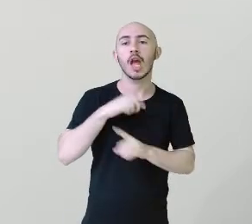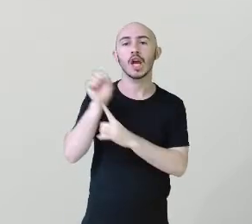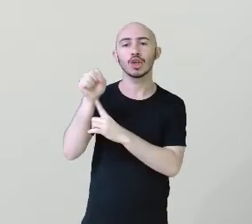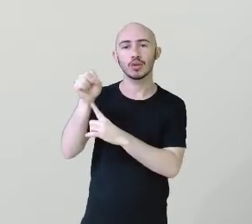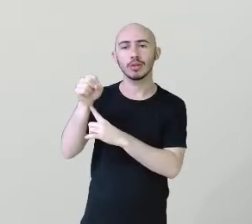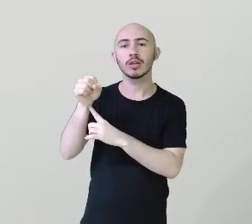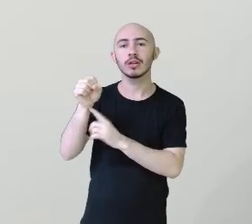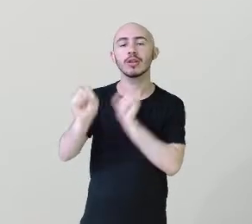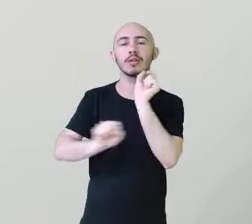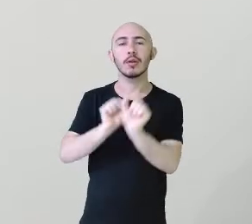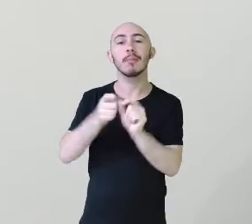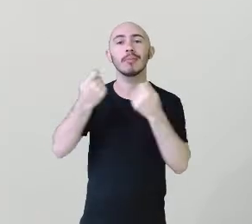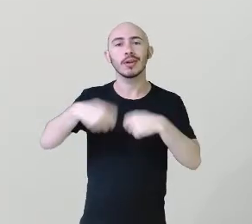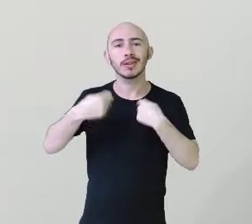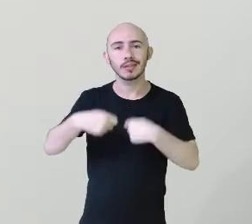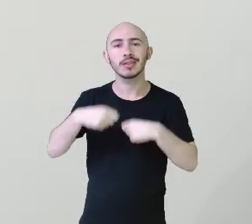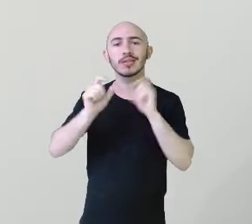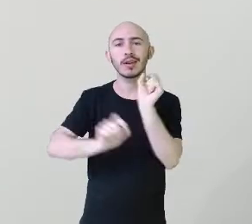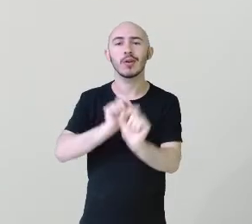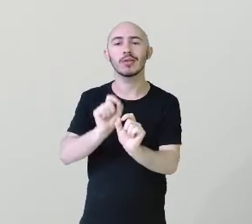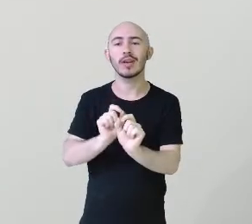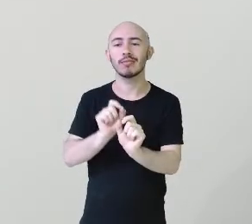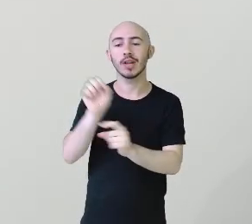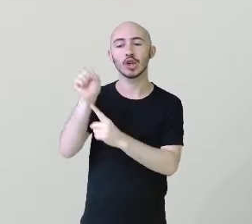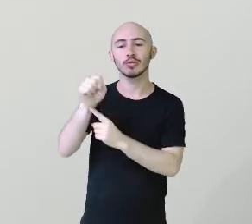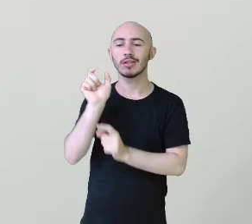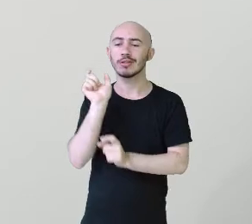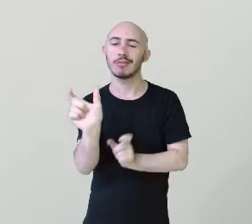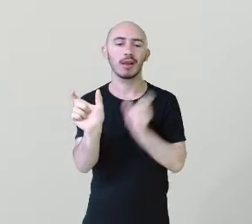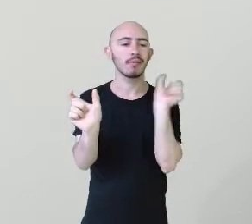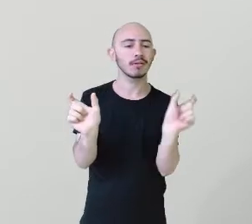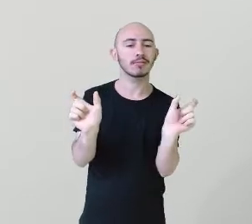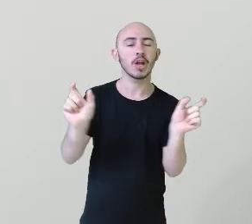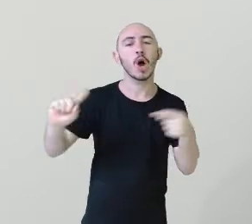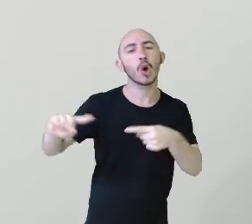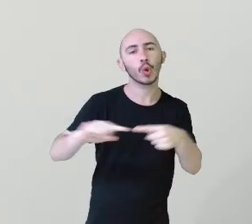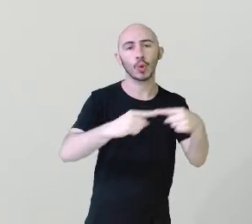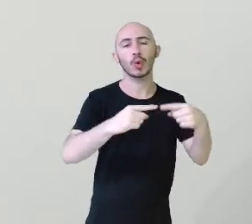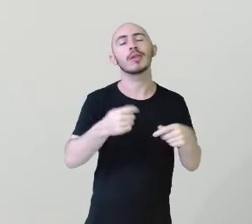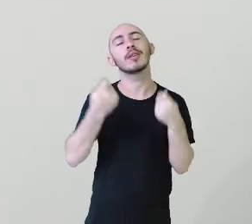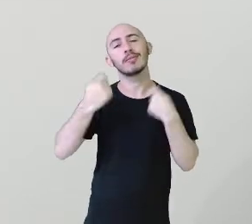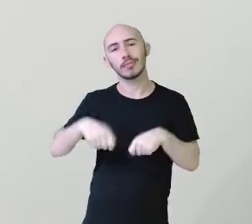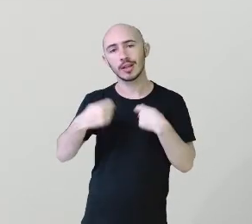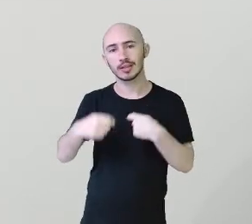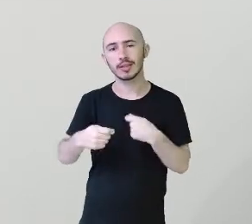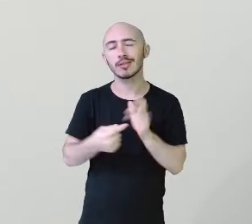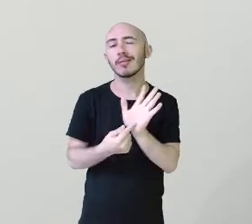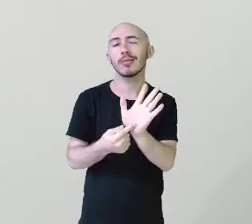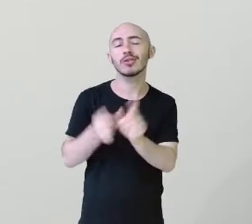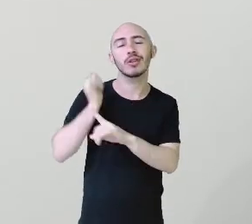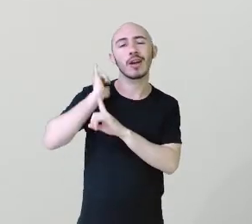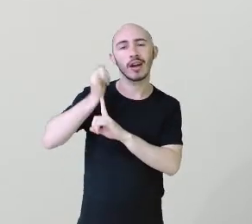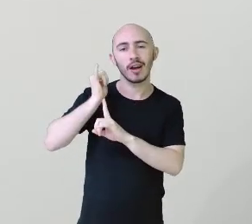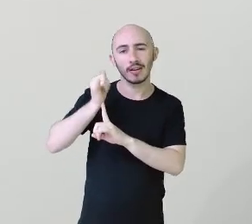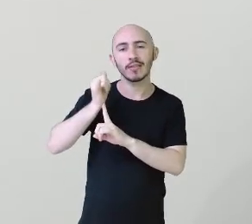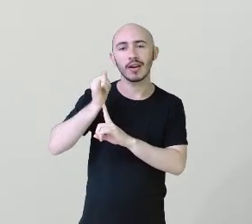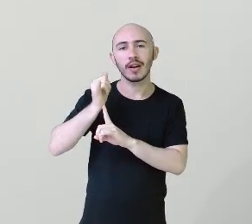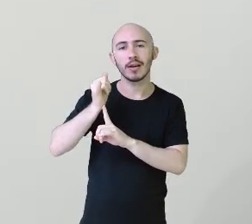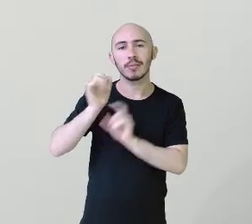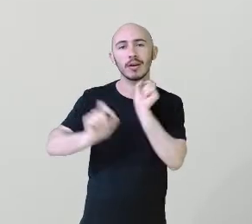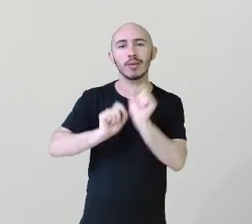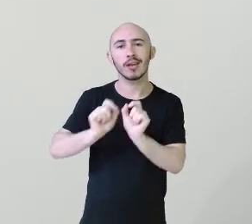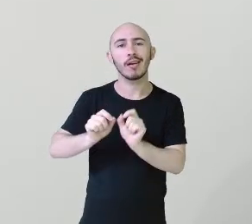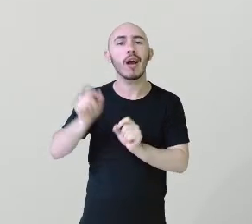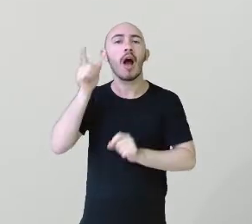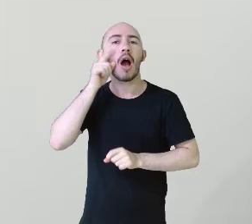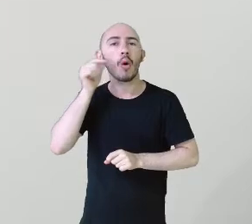a flexão, eu preciso concordar. Quando eu trouxe para vocês aí a fábula do rato, do